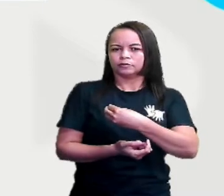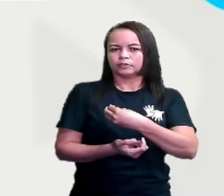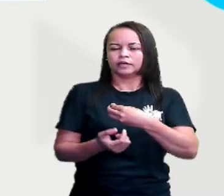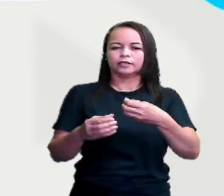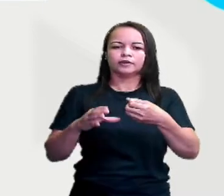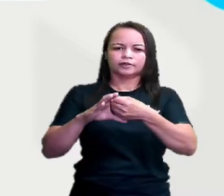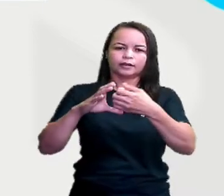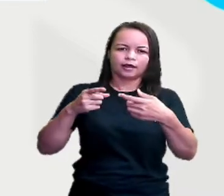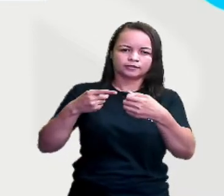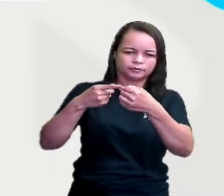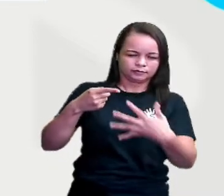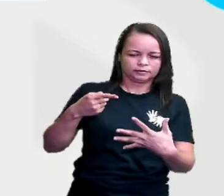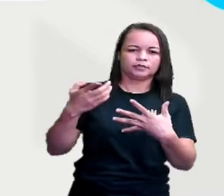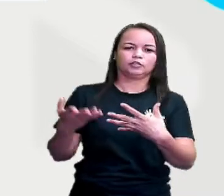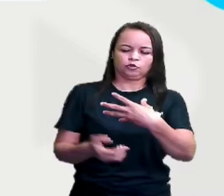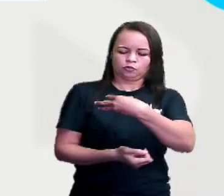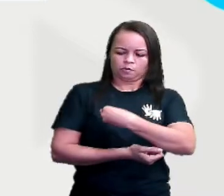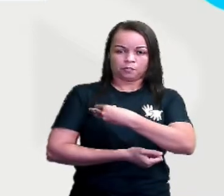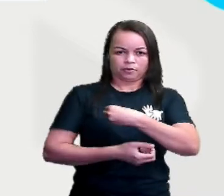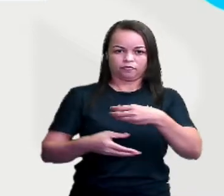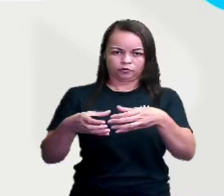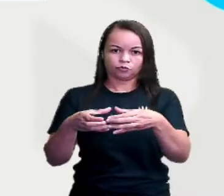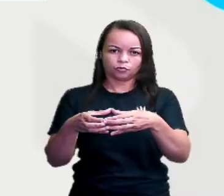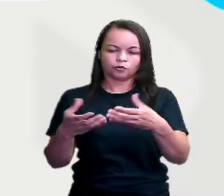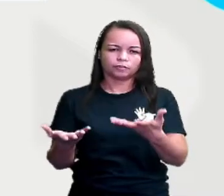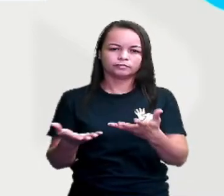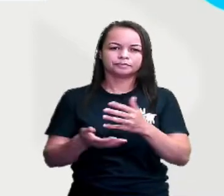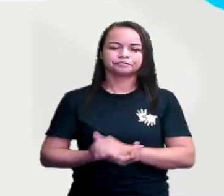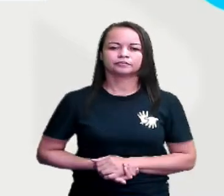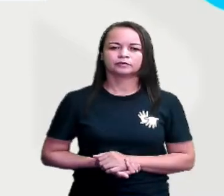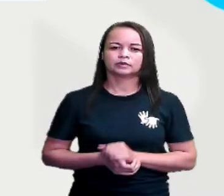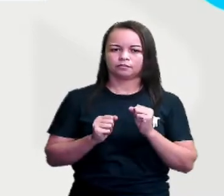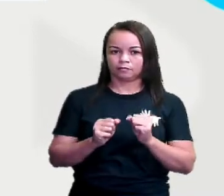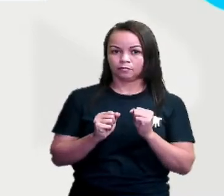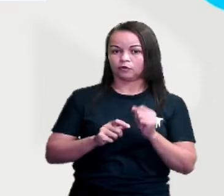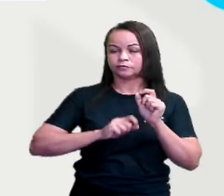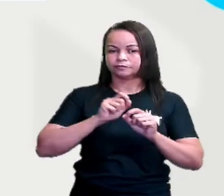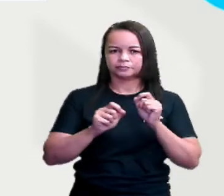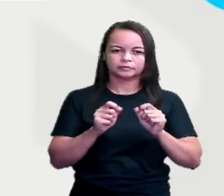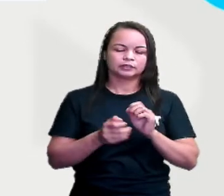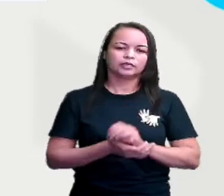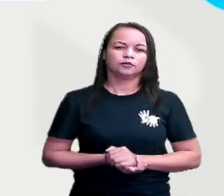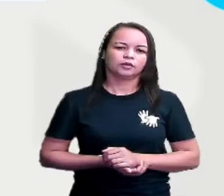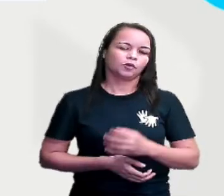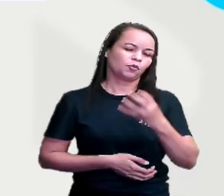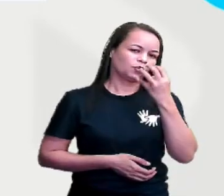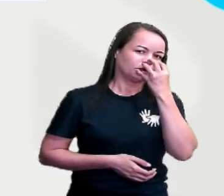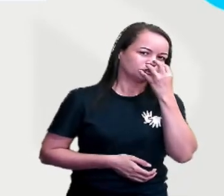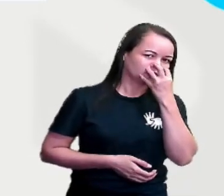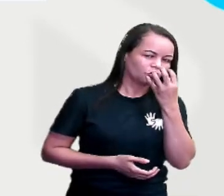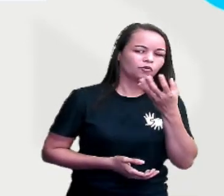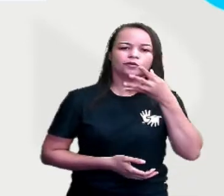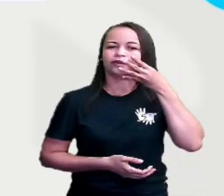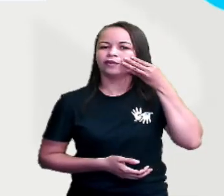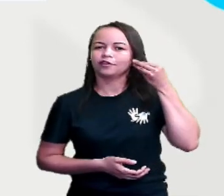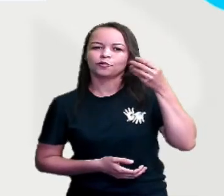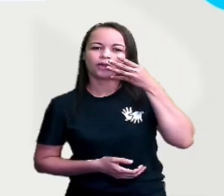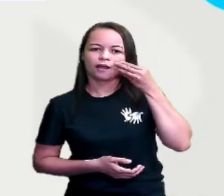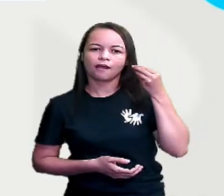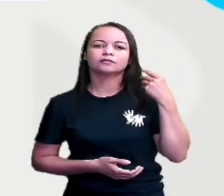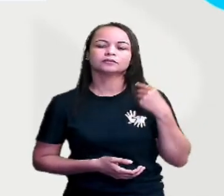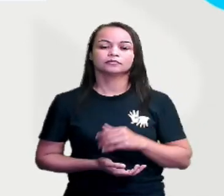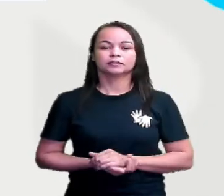né? Dentro desses grupos dos mamíferos, nós poderíamos colocar o cachorro e o gato, né? São